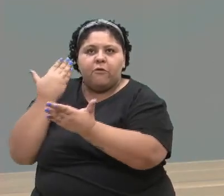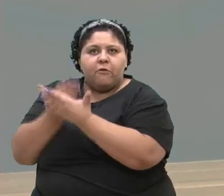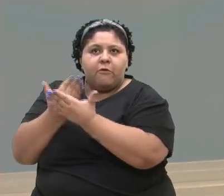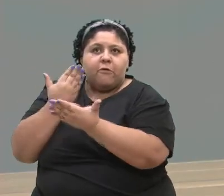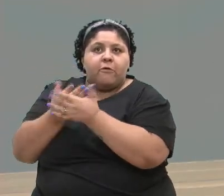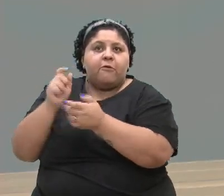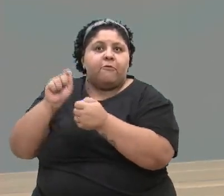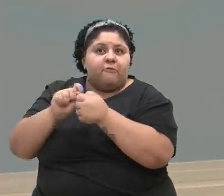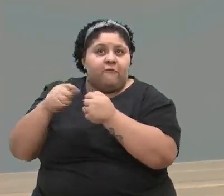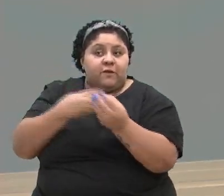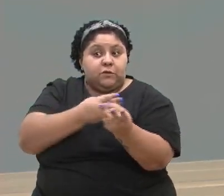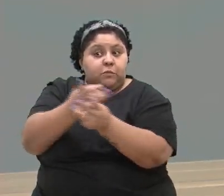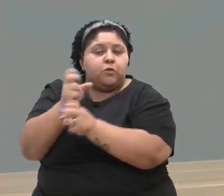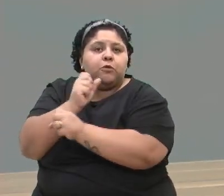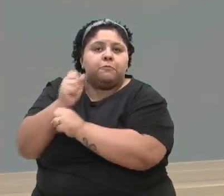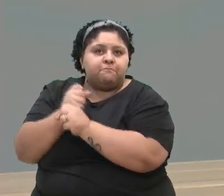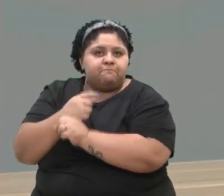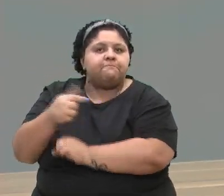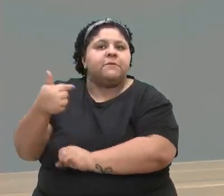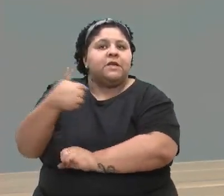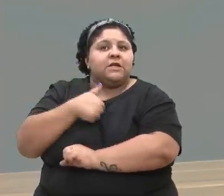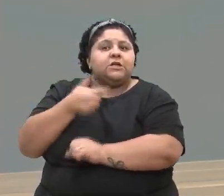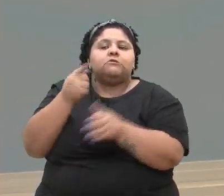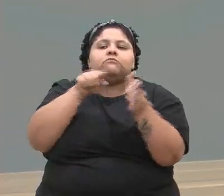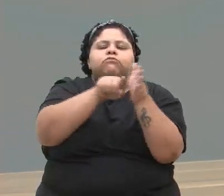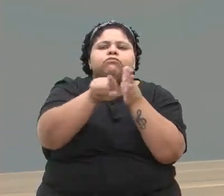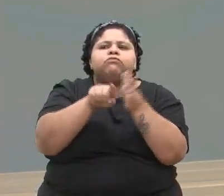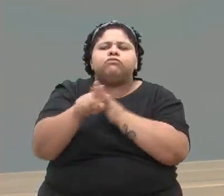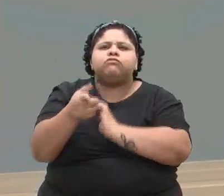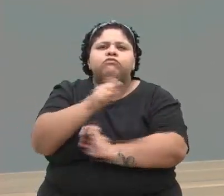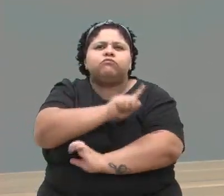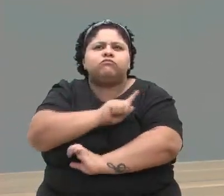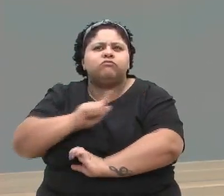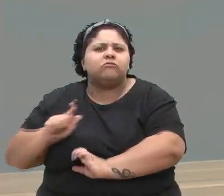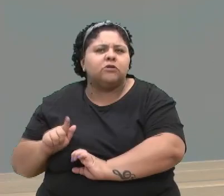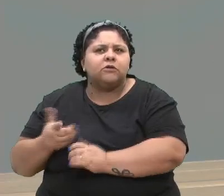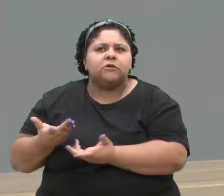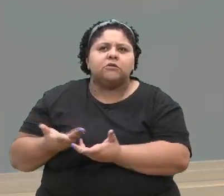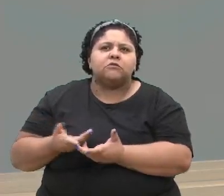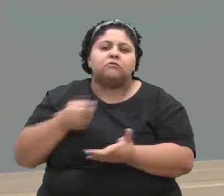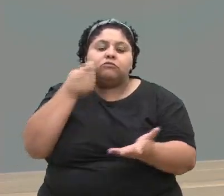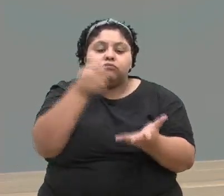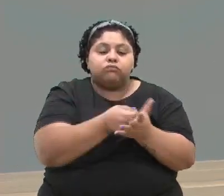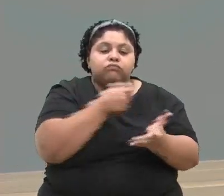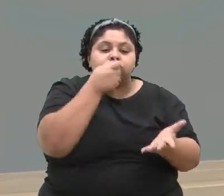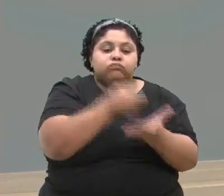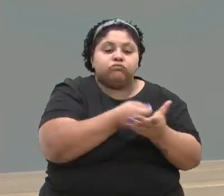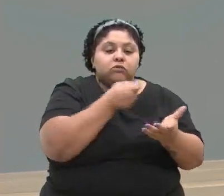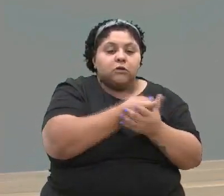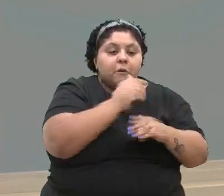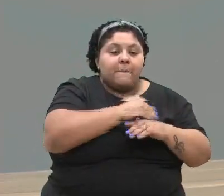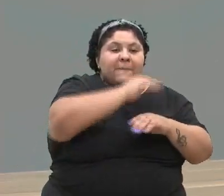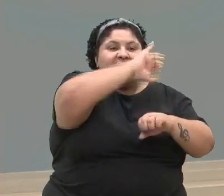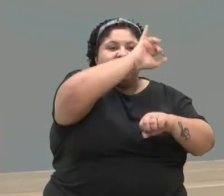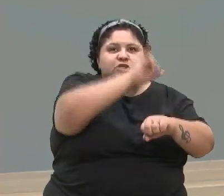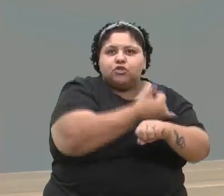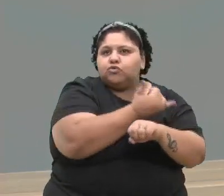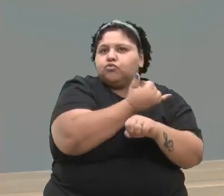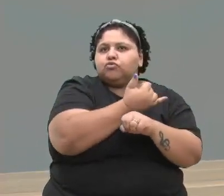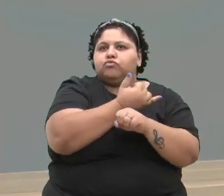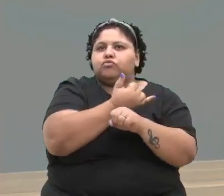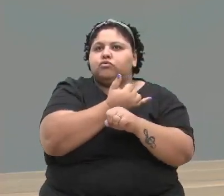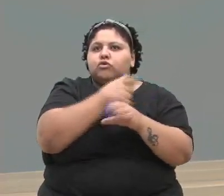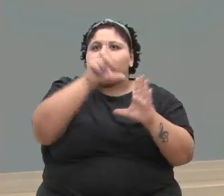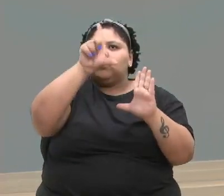algumas décadas, a gente questiona que o governo fica pagando muito mais juros, investindo em